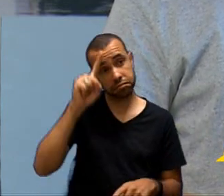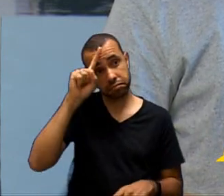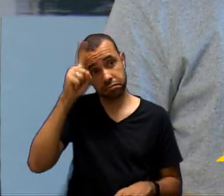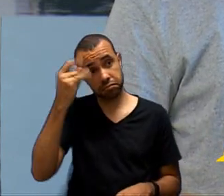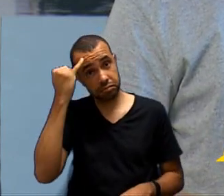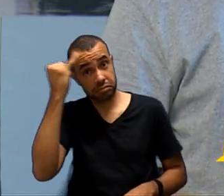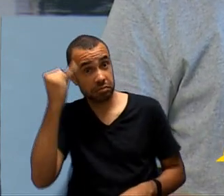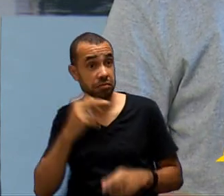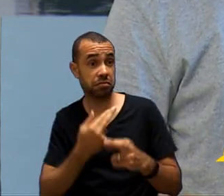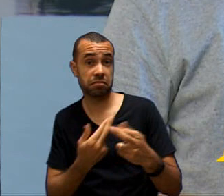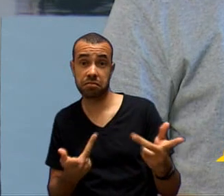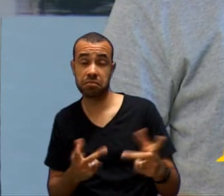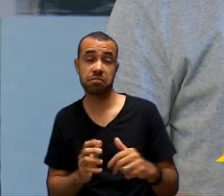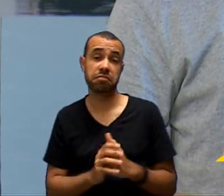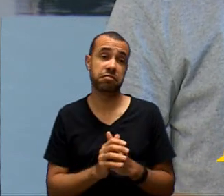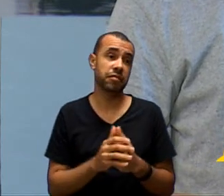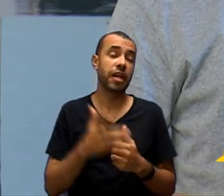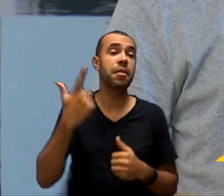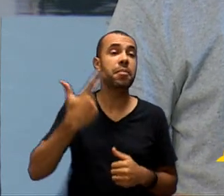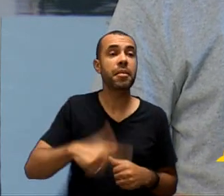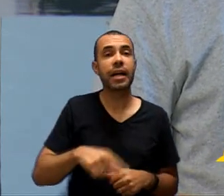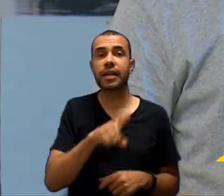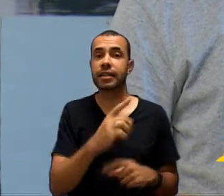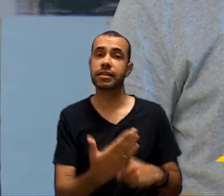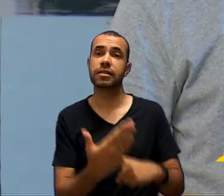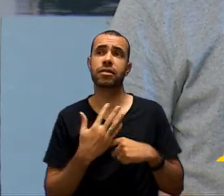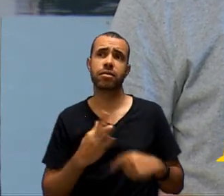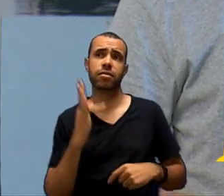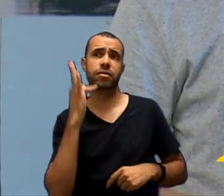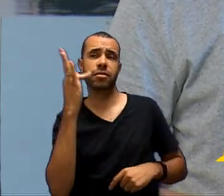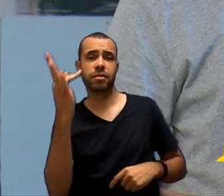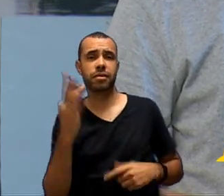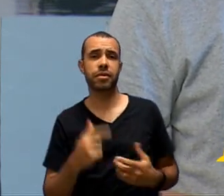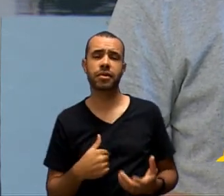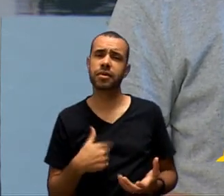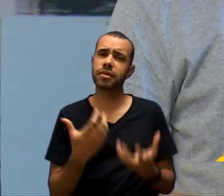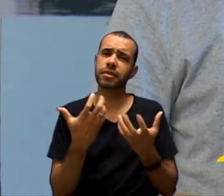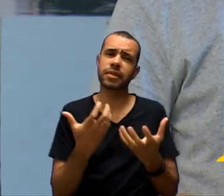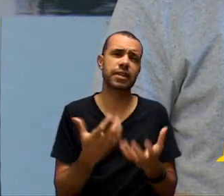diferentes, e isso vai me ajudar muito no meu futuro. E eu queria